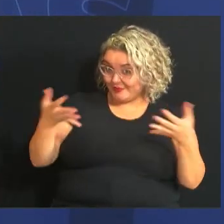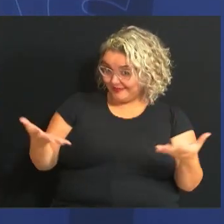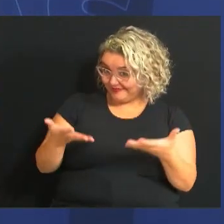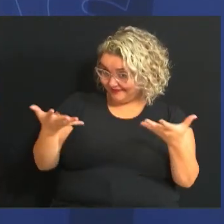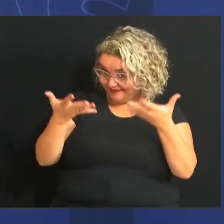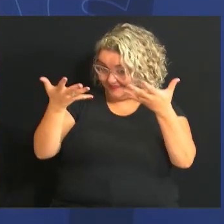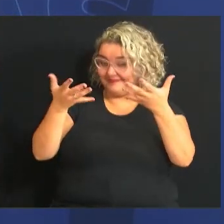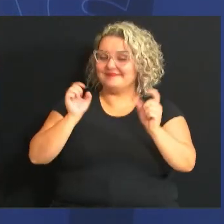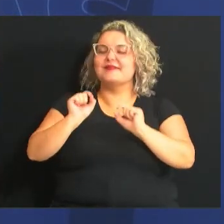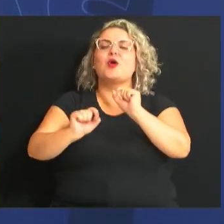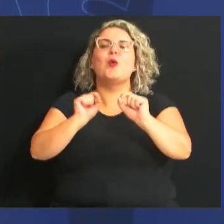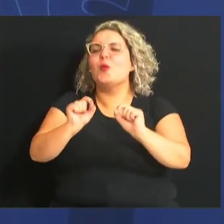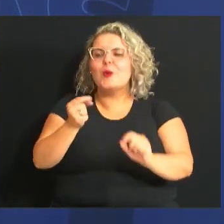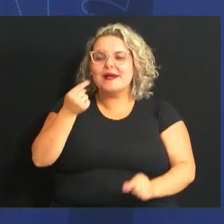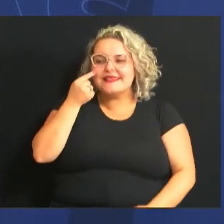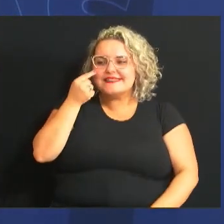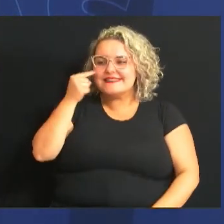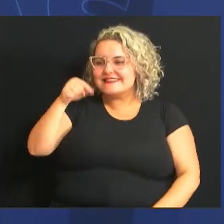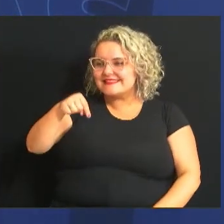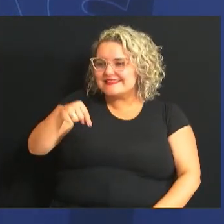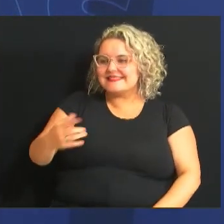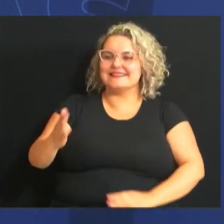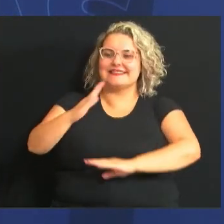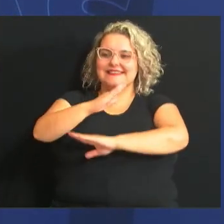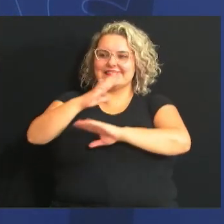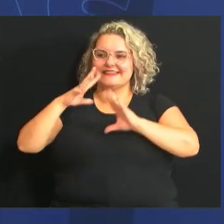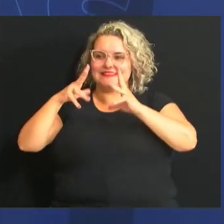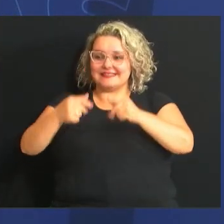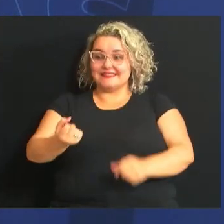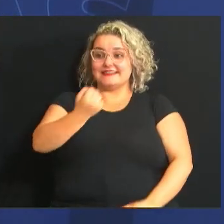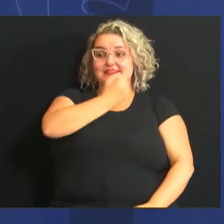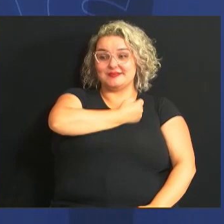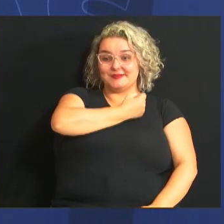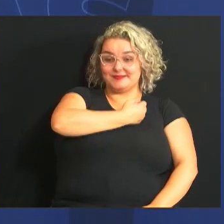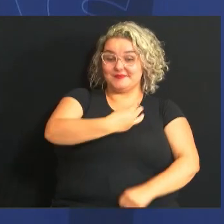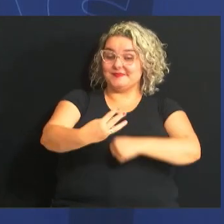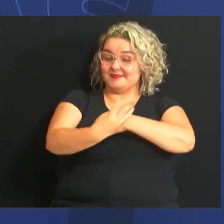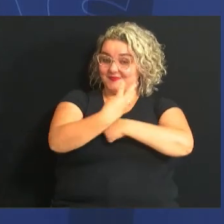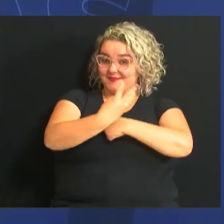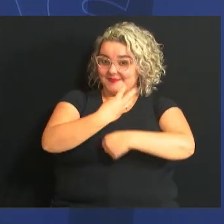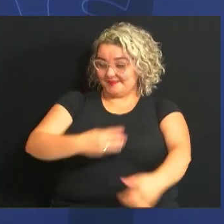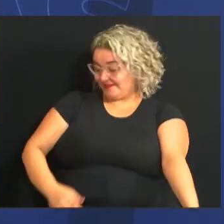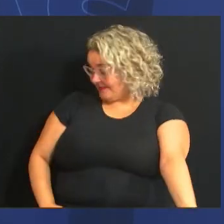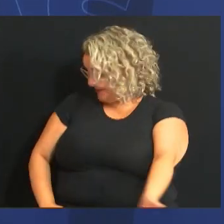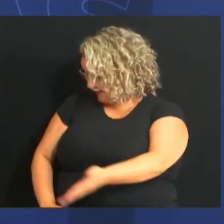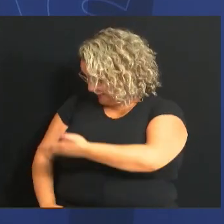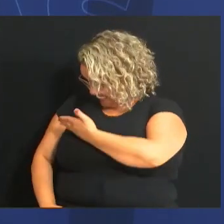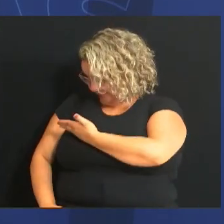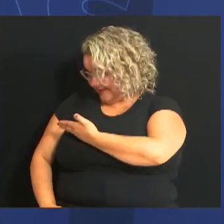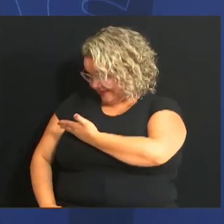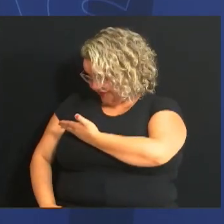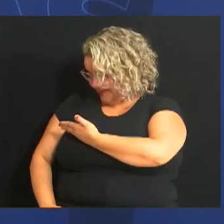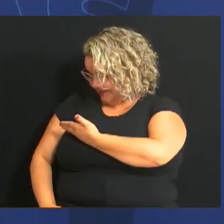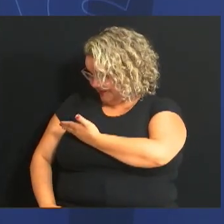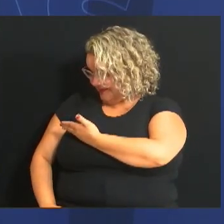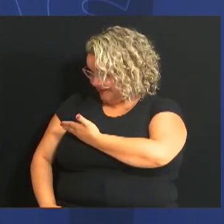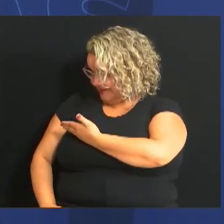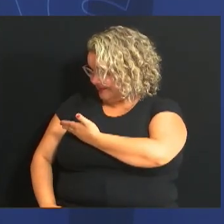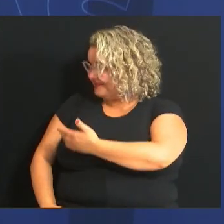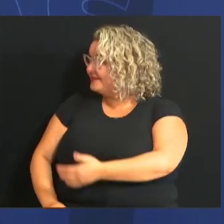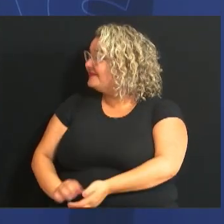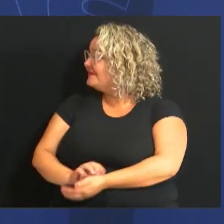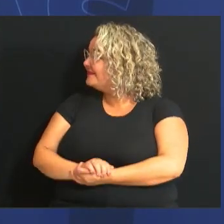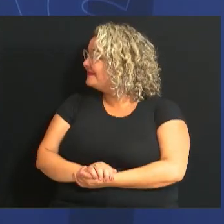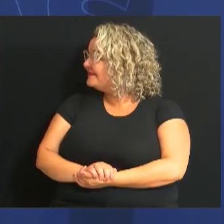você quer assistir aqui no nosso Câmara Total? Número do nosso WhatsApp já está aí na sua tela, 19 é o nosso DDD,